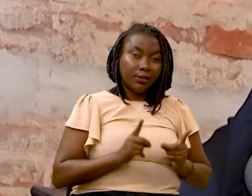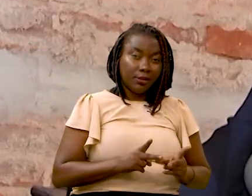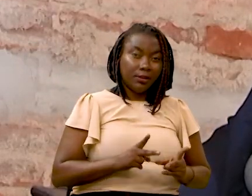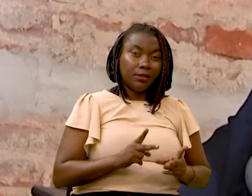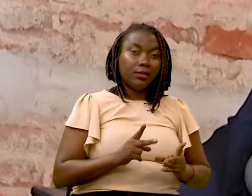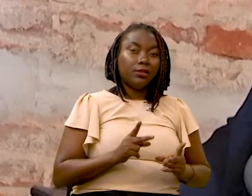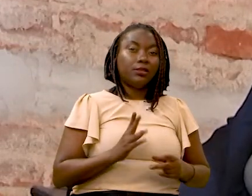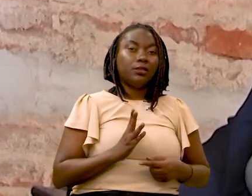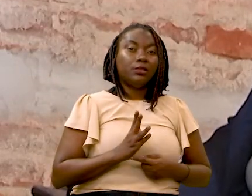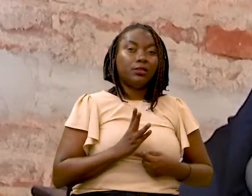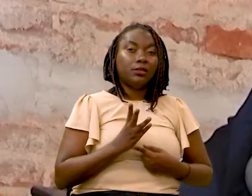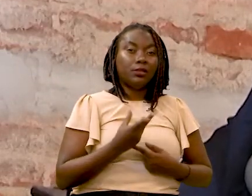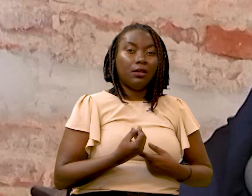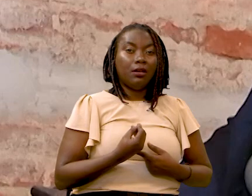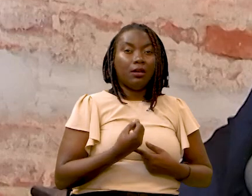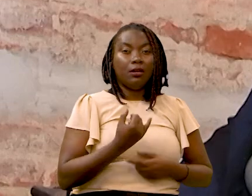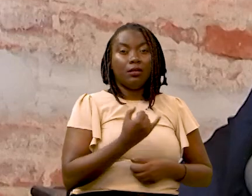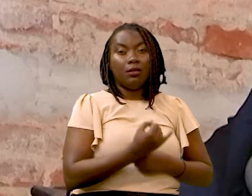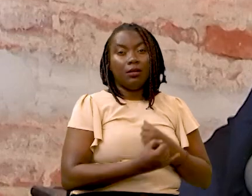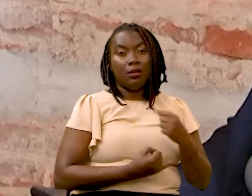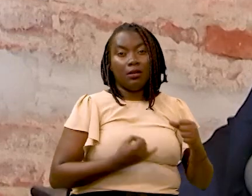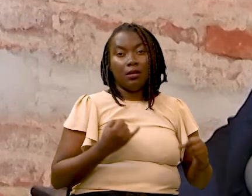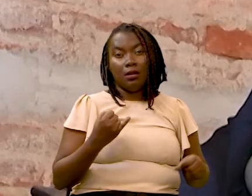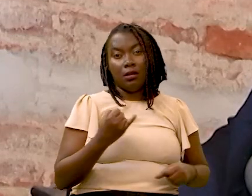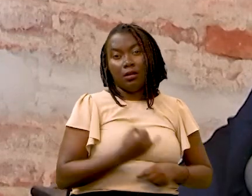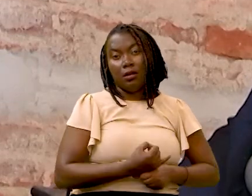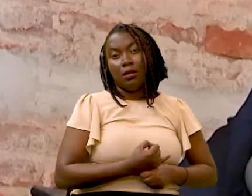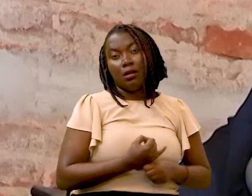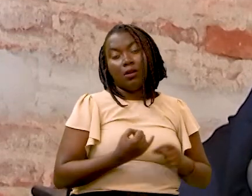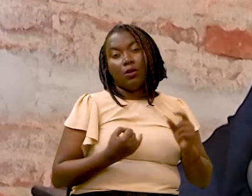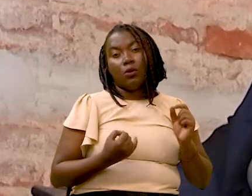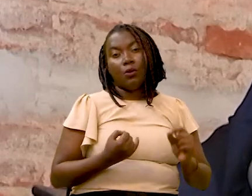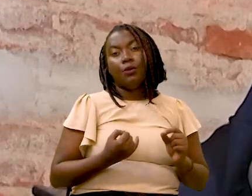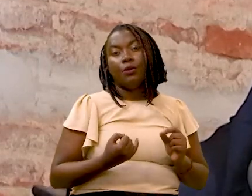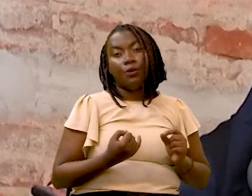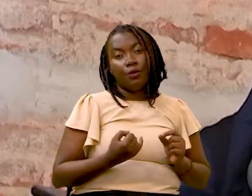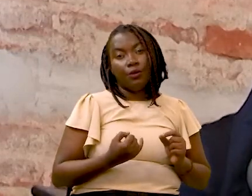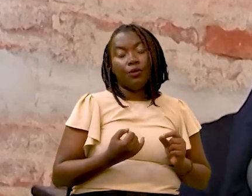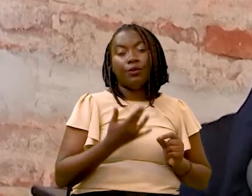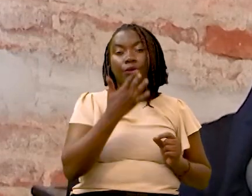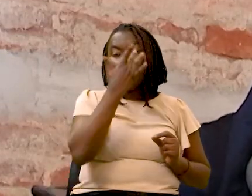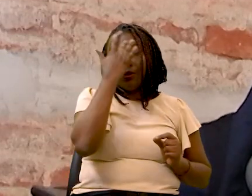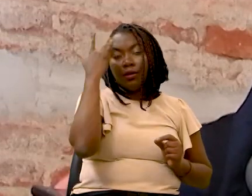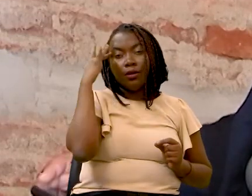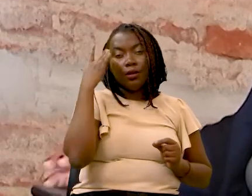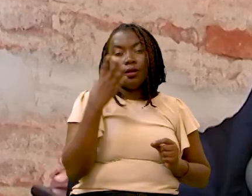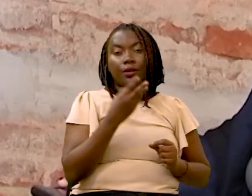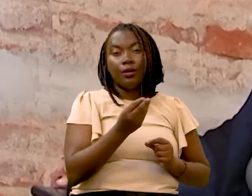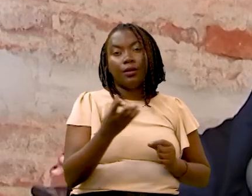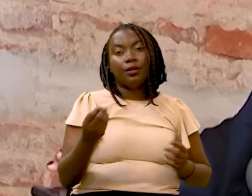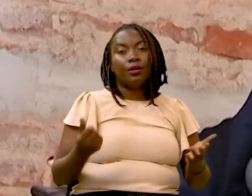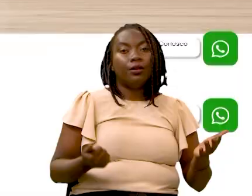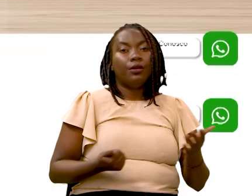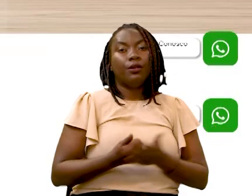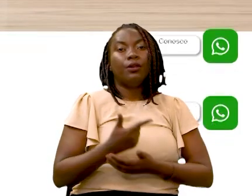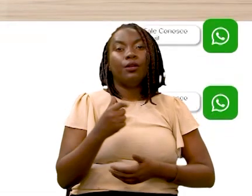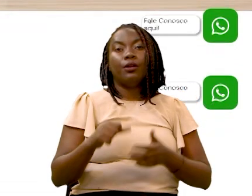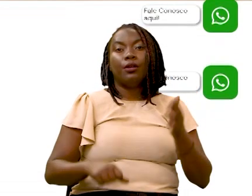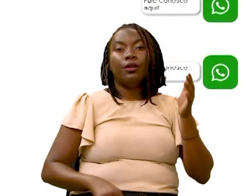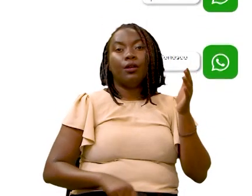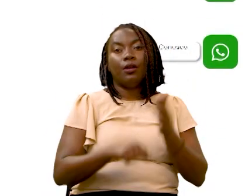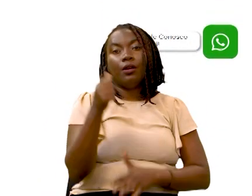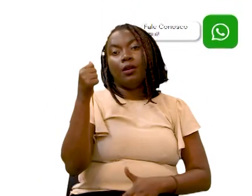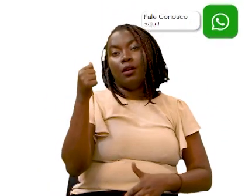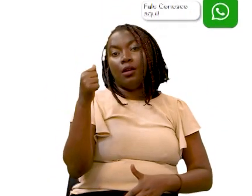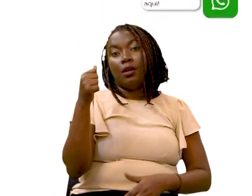das vendas de arte por internet é que o cliente, eu vendo muito para clientes que estão comprando arte